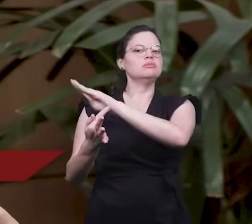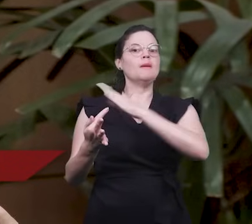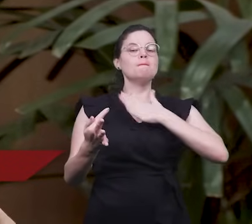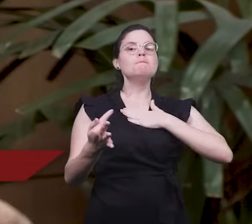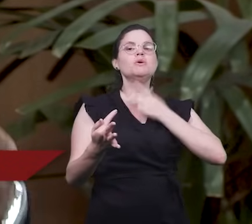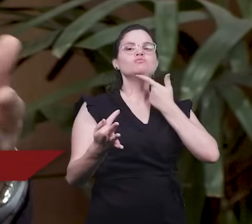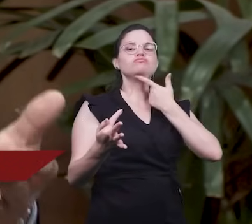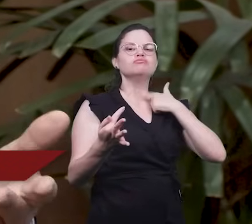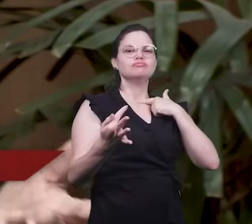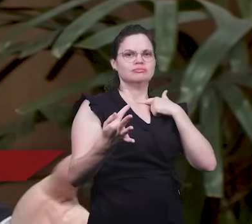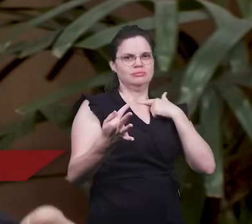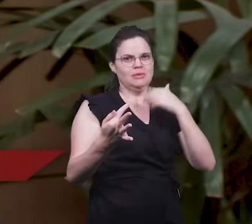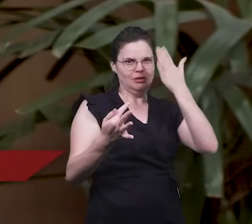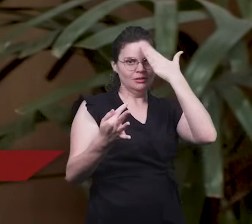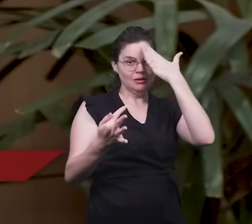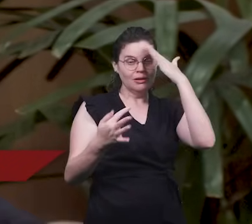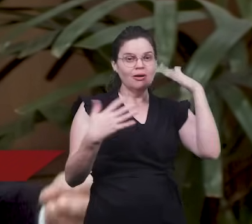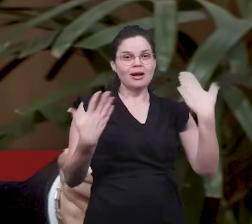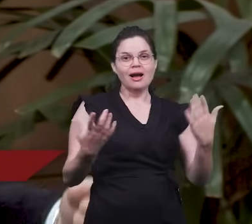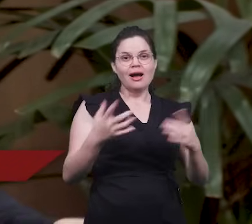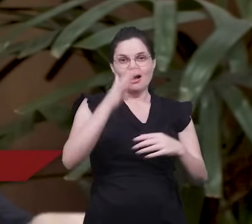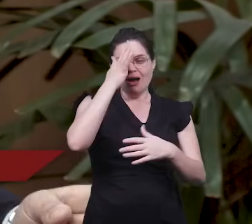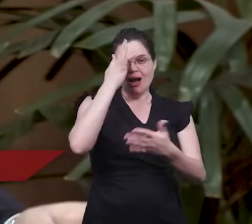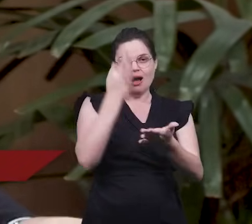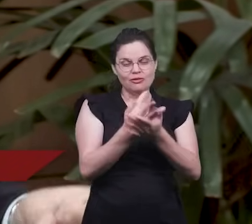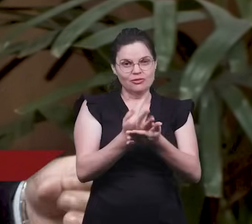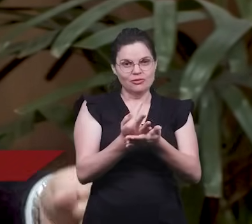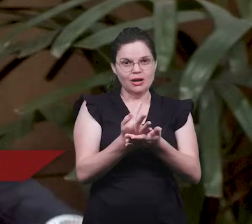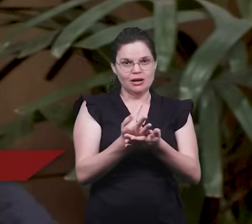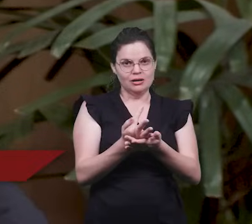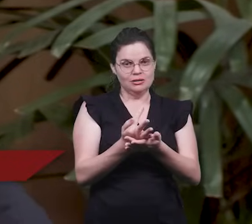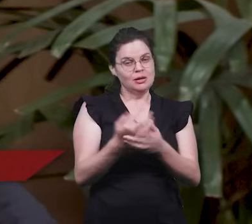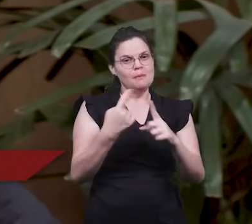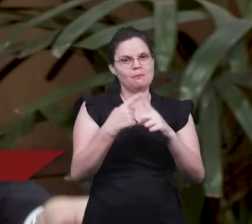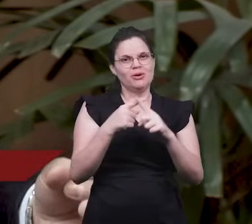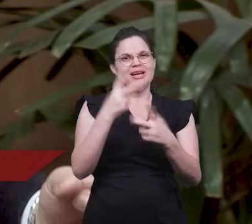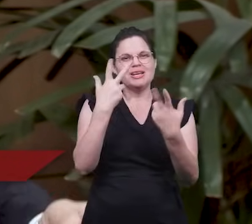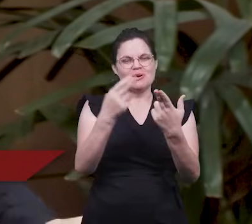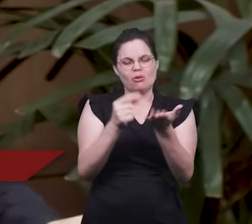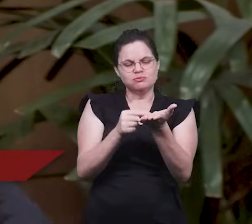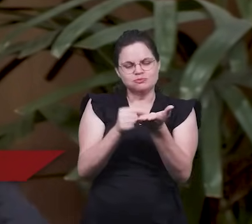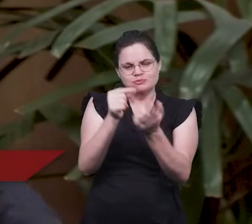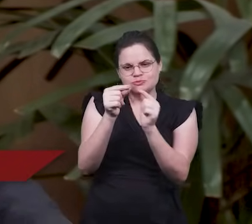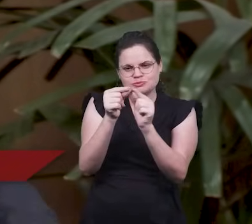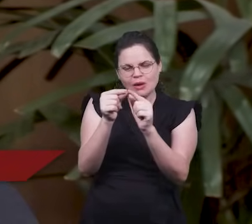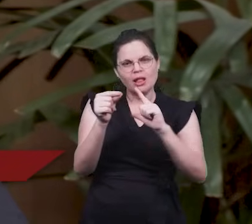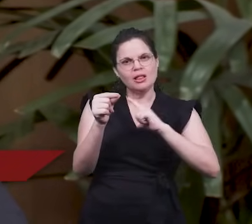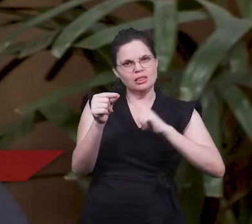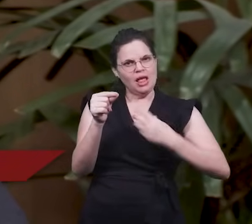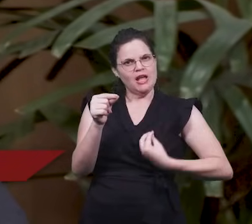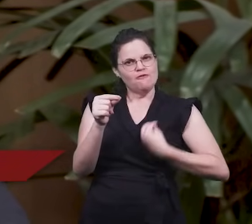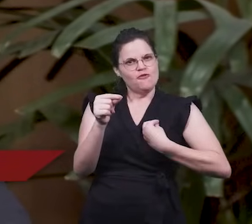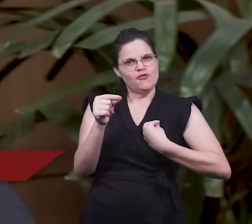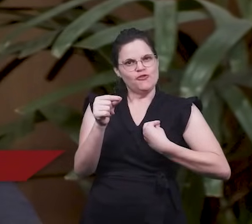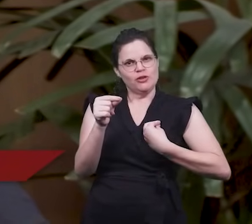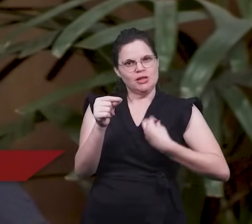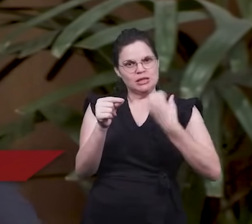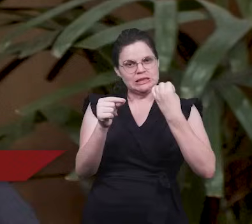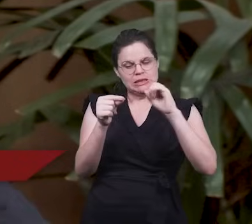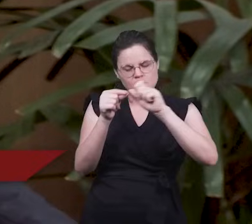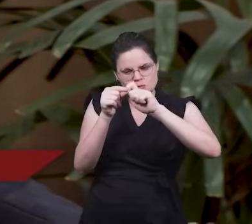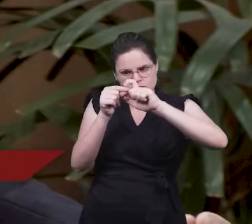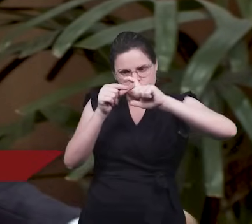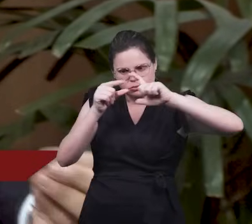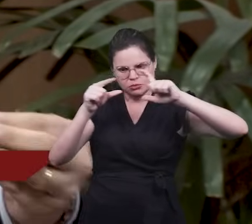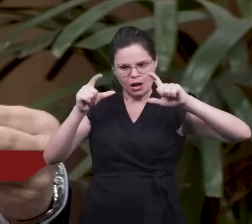é essa. Como o pastor Gilson também mencionou, a fé ela leva a vida dentro dela, né? A semente leva a vida dentro dela.